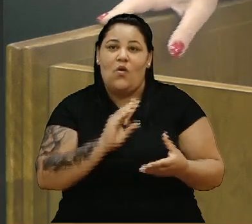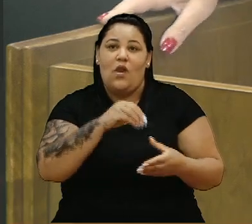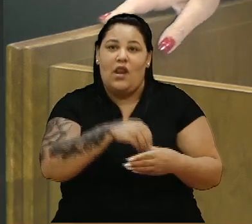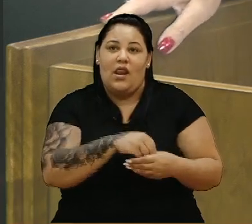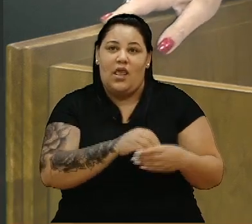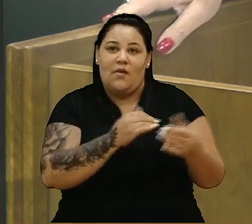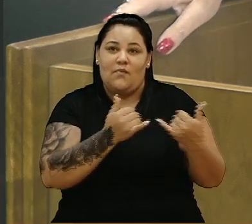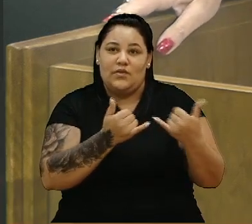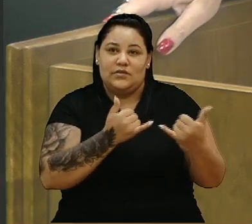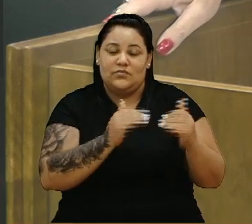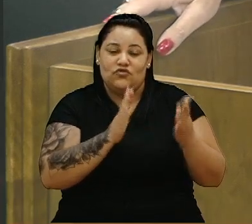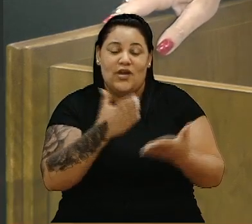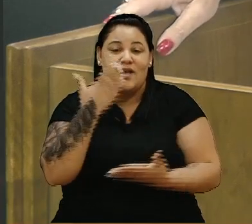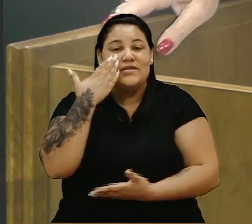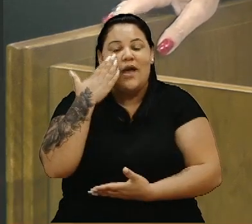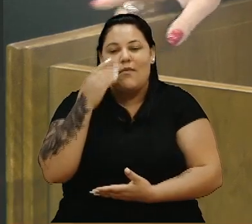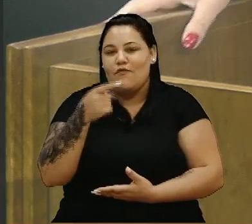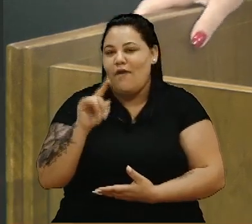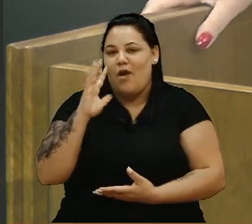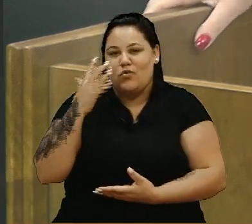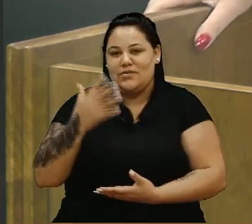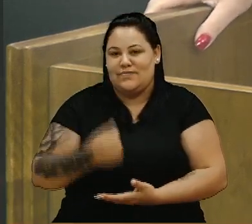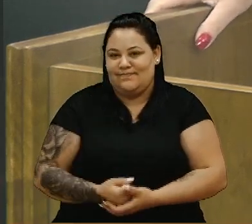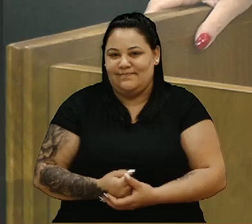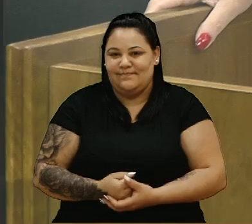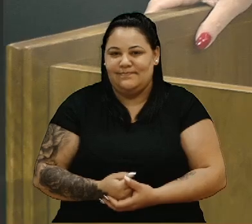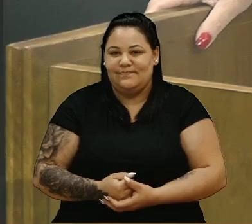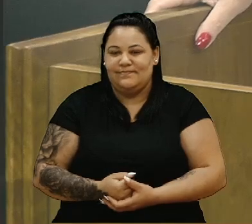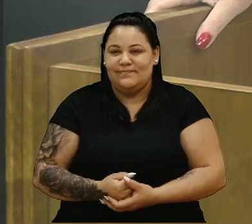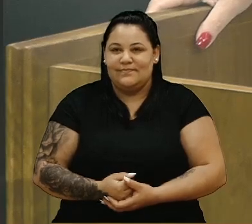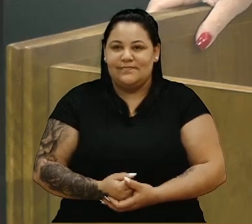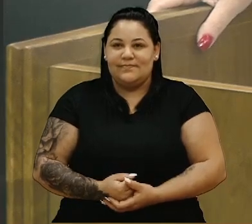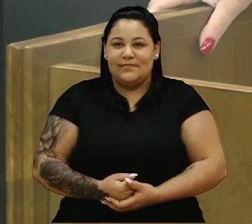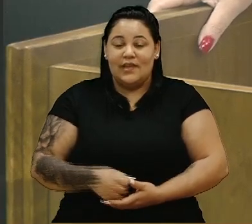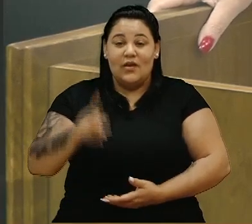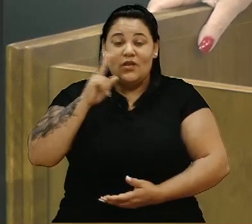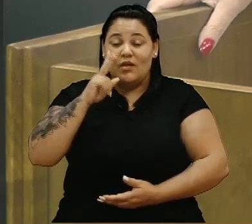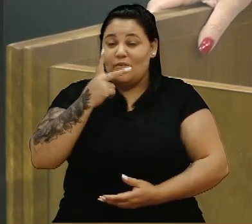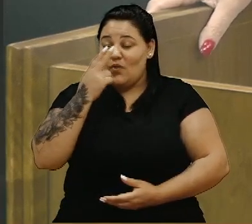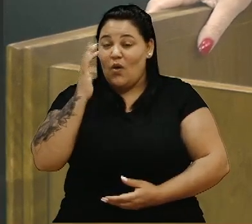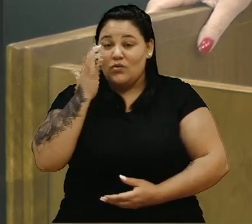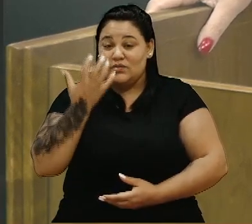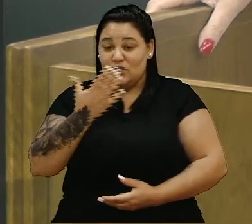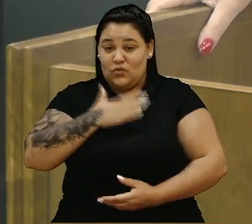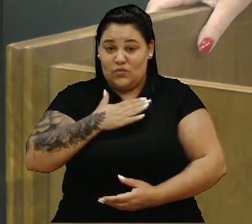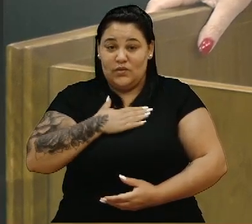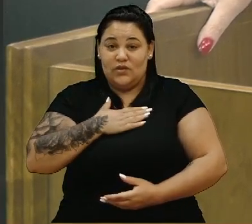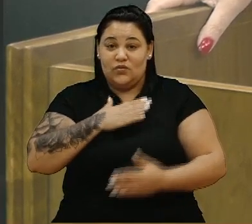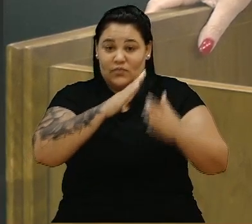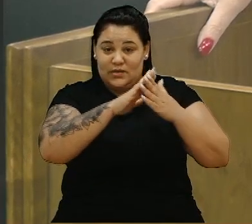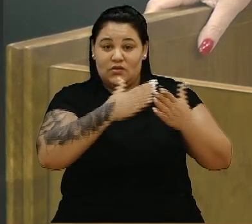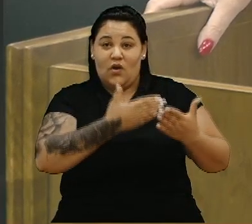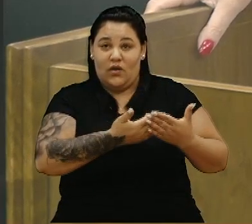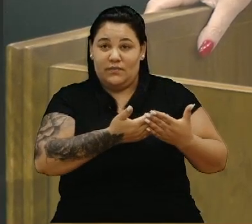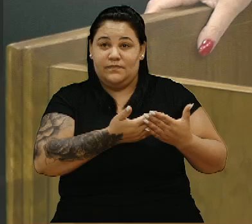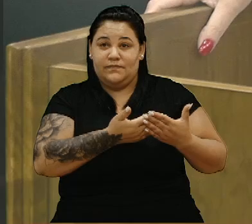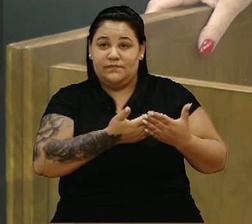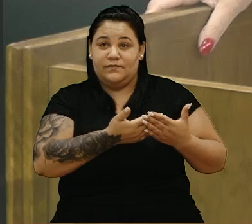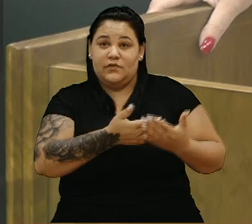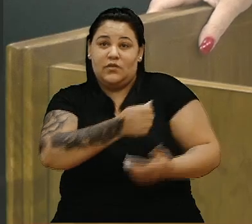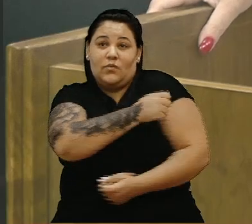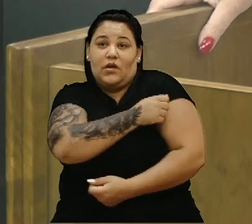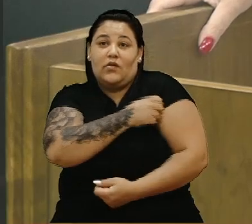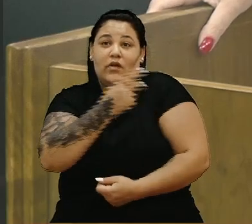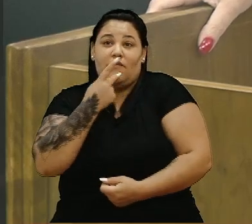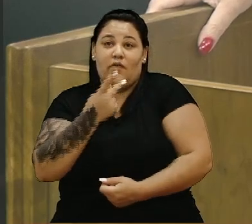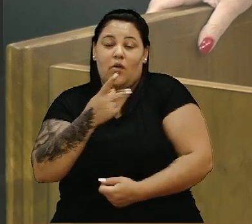colegas sabiam que ia acontecer. Eu lembro de uma situação que aconteceu comigo numa escola, que uma aluna me disse: prof,